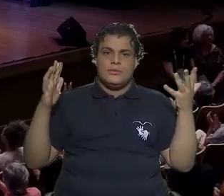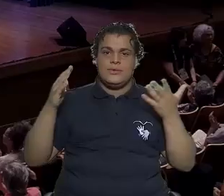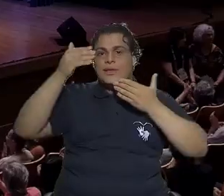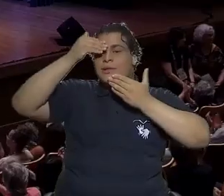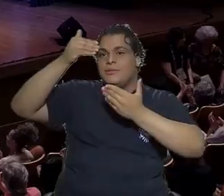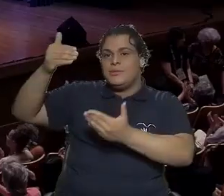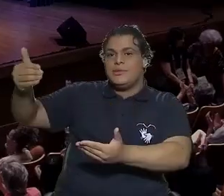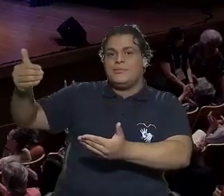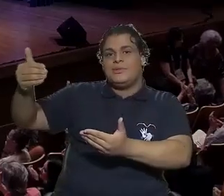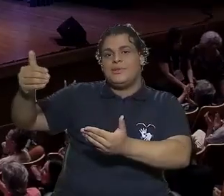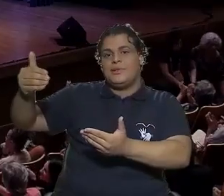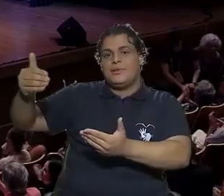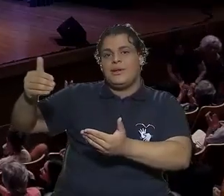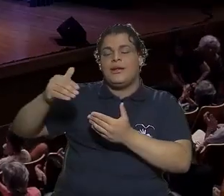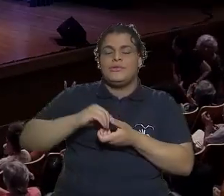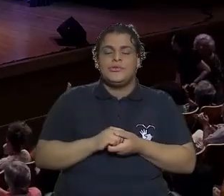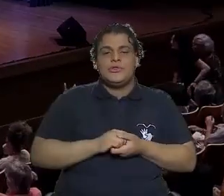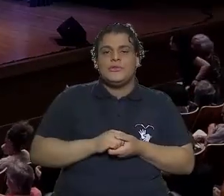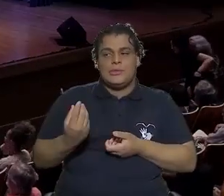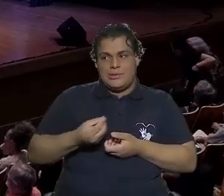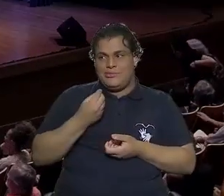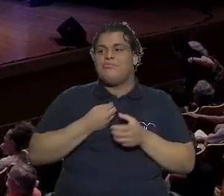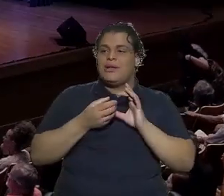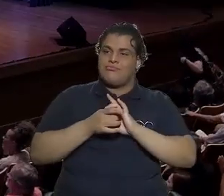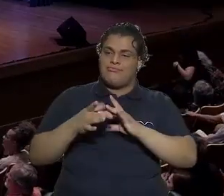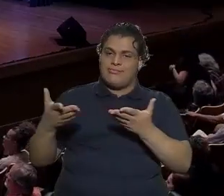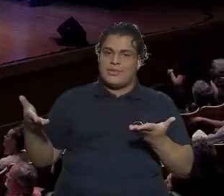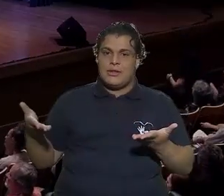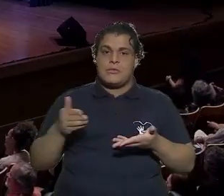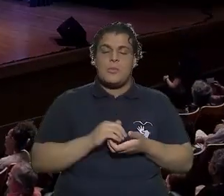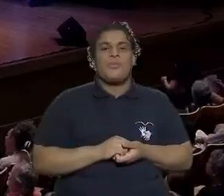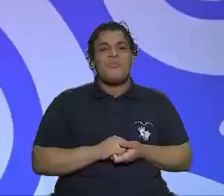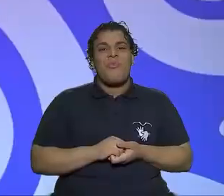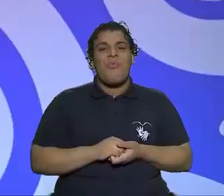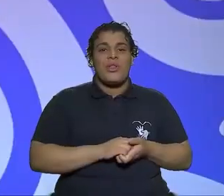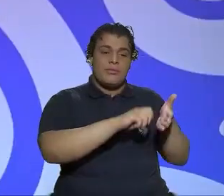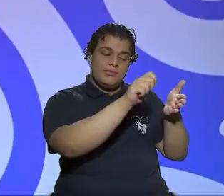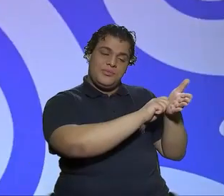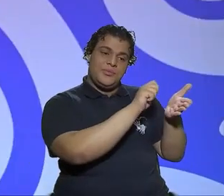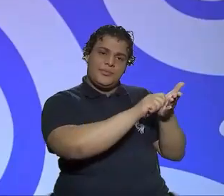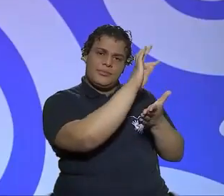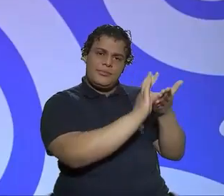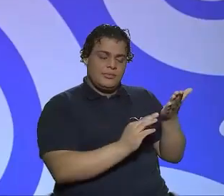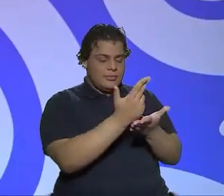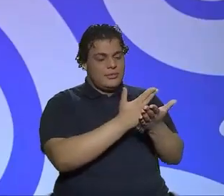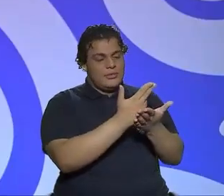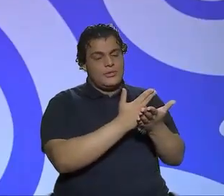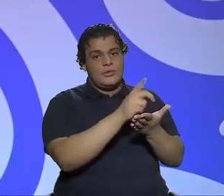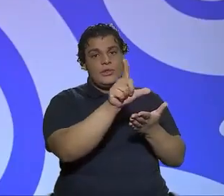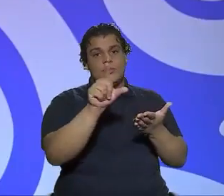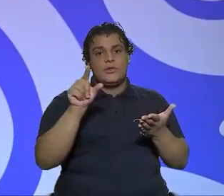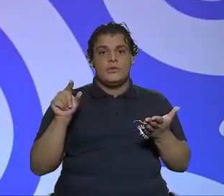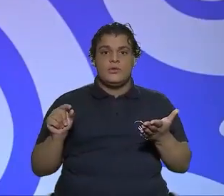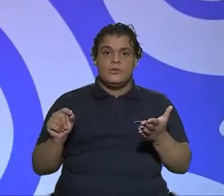Muito obrigada pela disponibilidade de vocês em participar conosco. As redações e desenhos foram